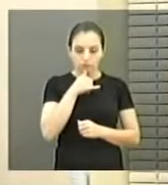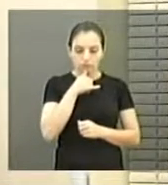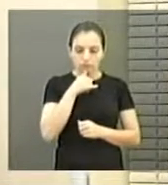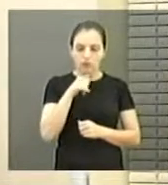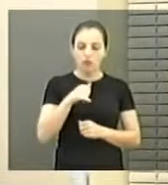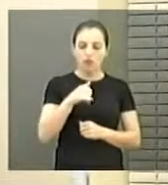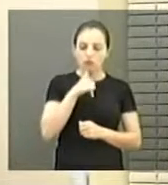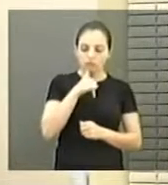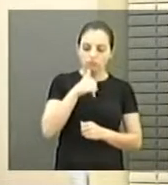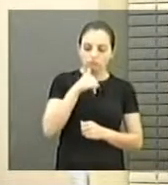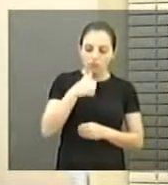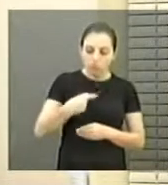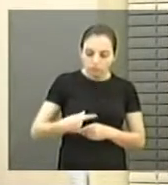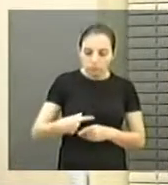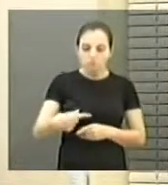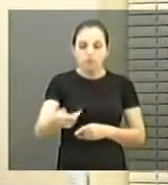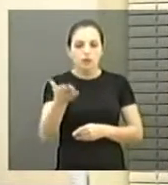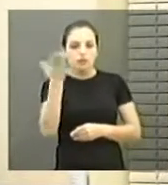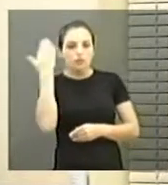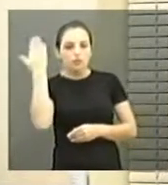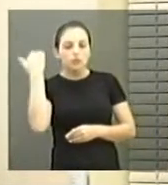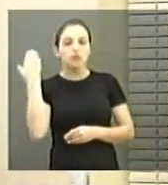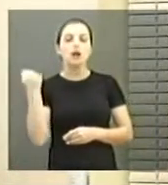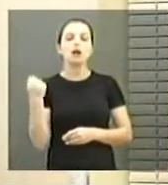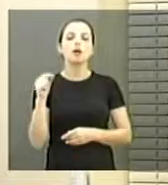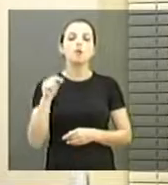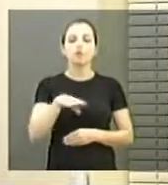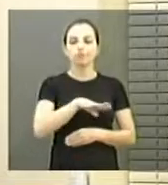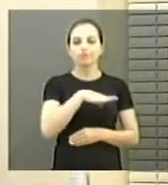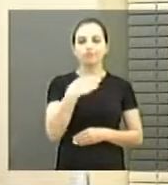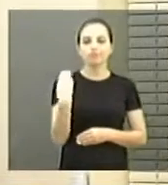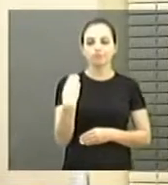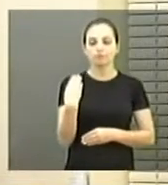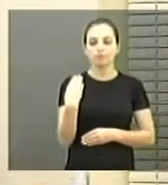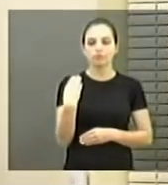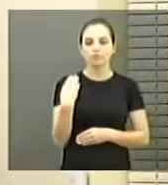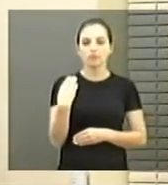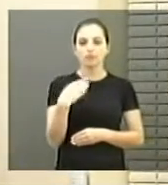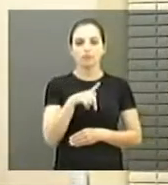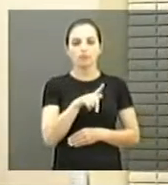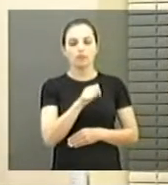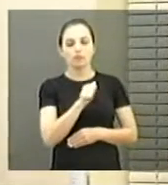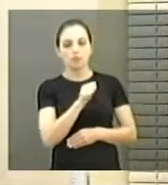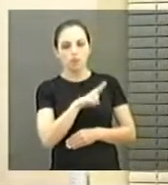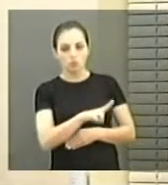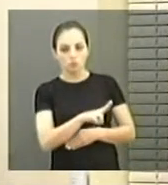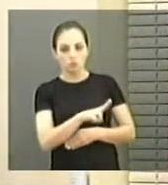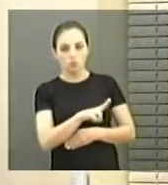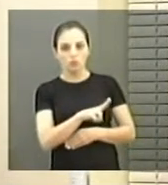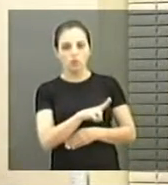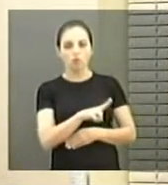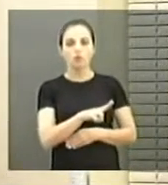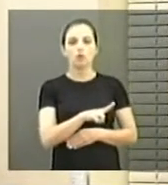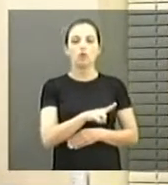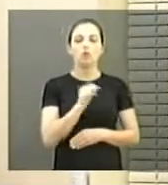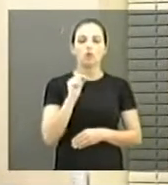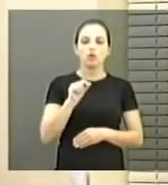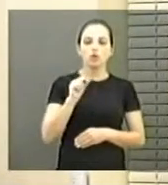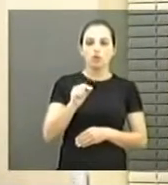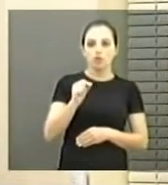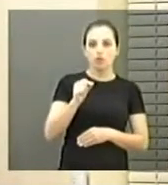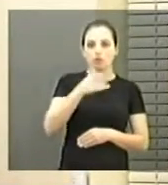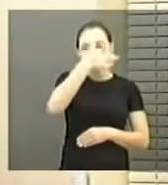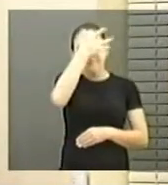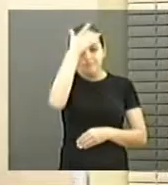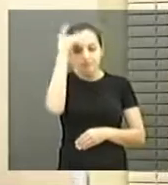ficamos muito tristes nessa semana que passou pelo falecimento do Lau. O Lau, que é